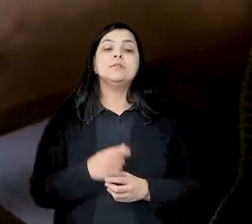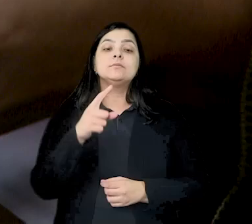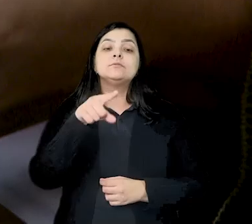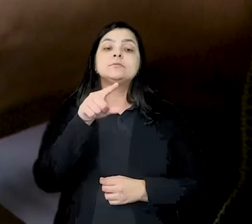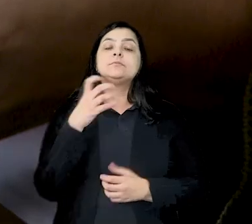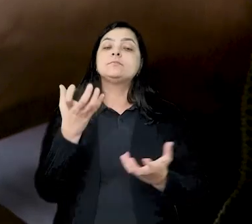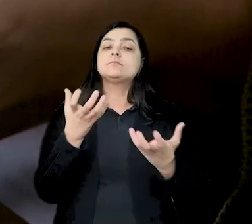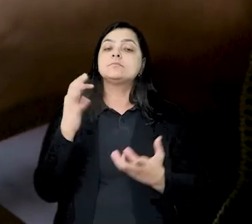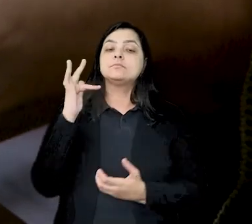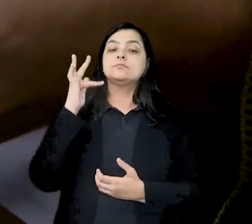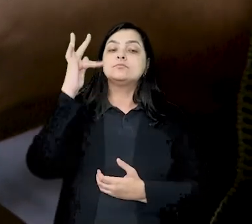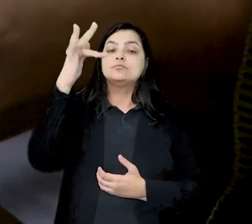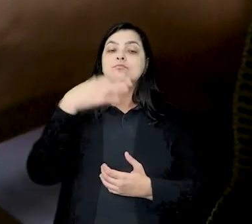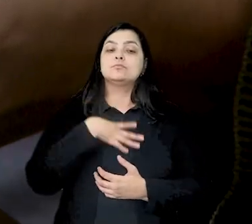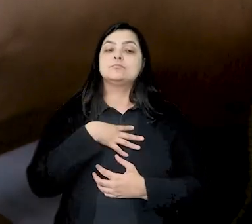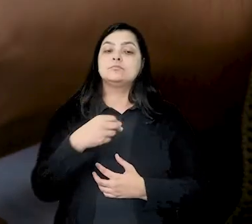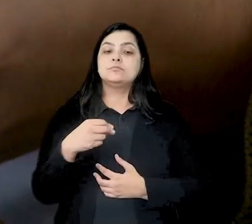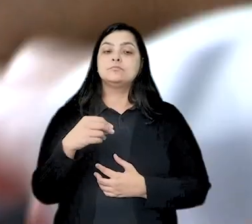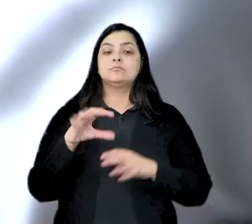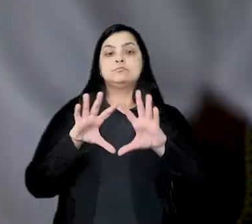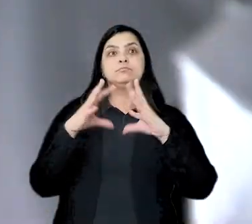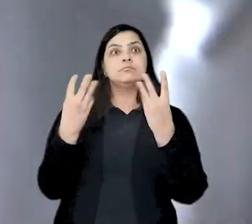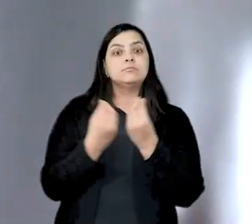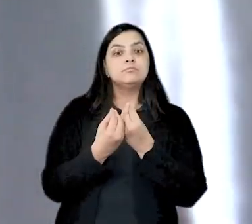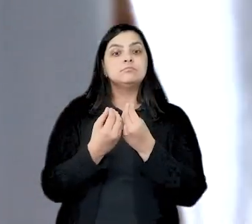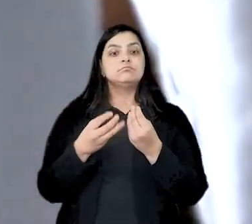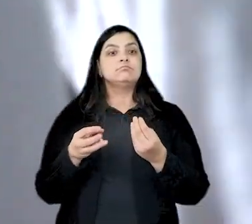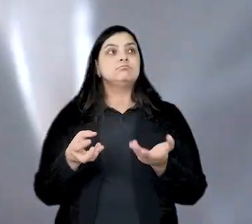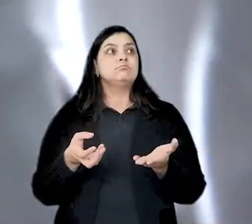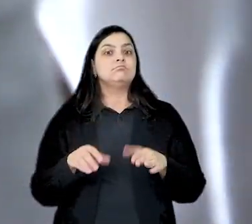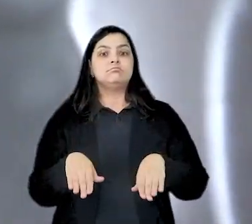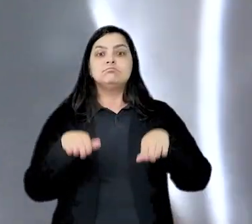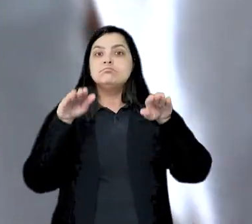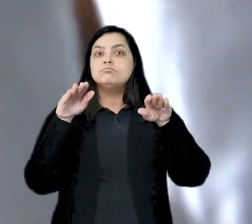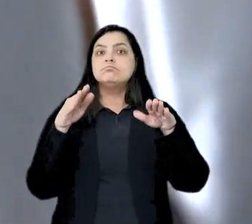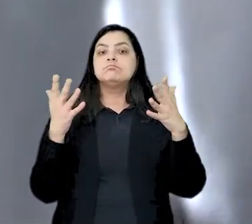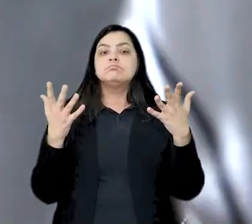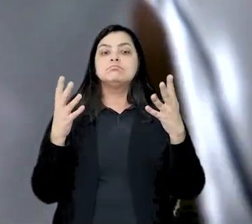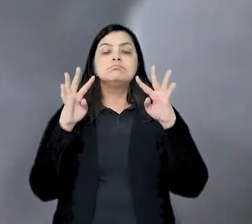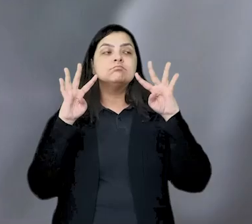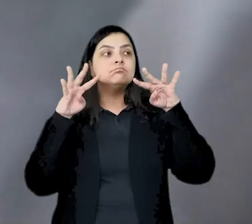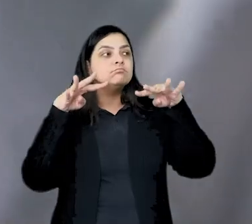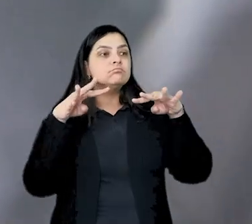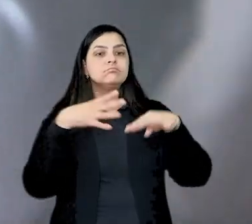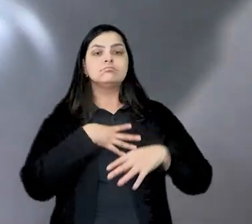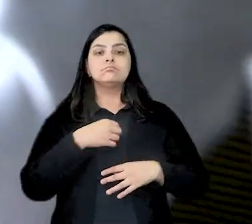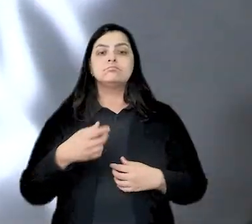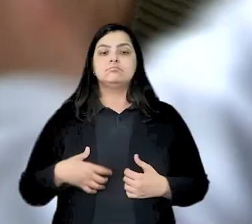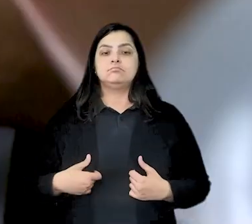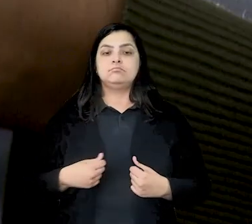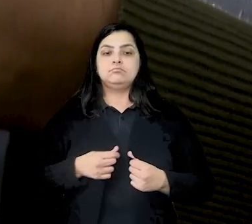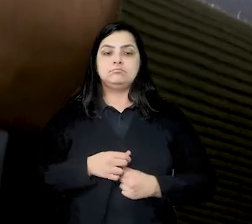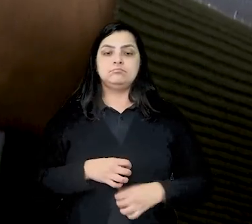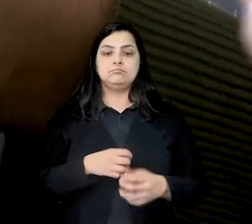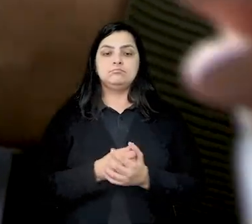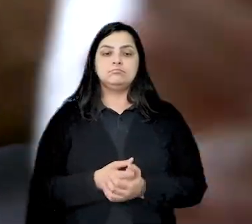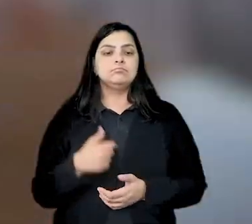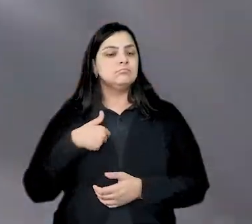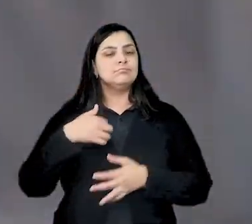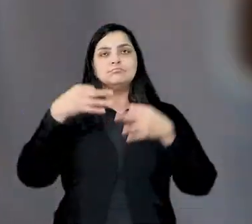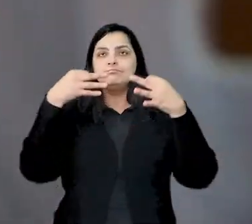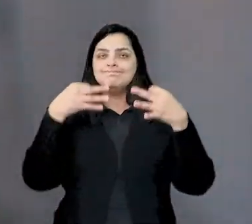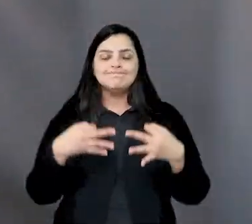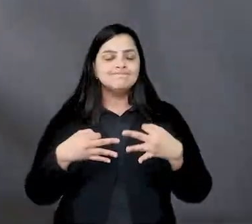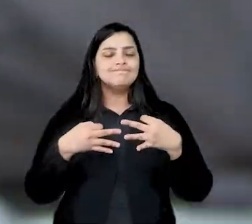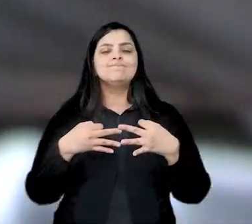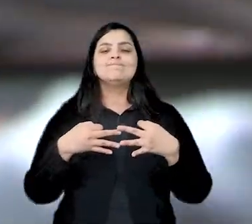que você espera que seu filho, quando constituir uma família, que olhar que o seu filho deve ter?